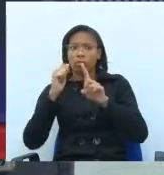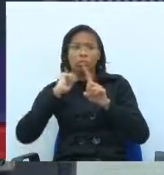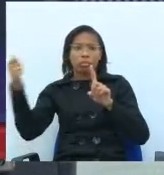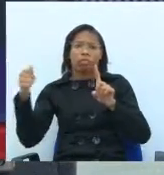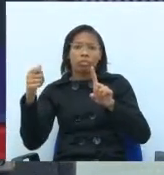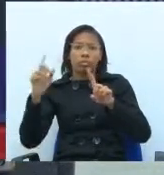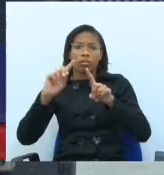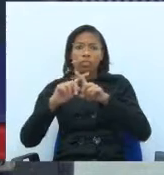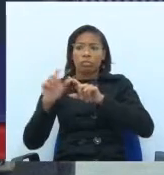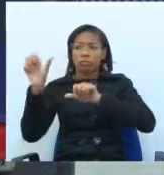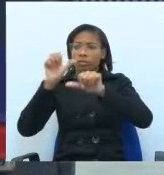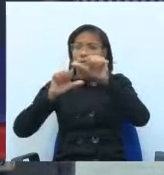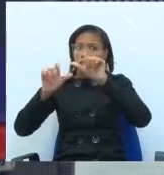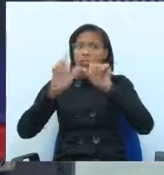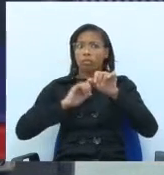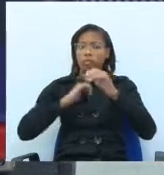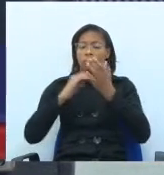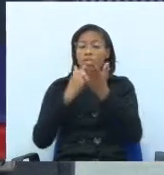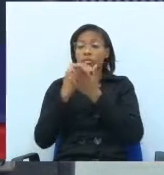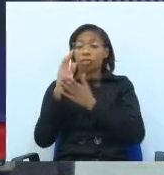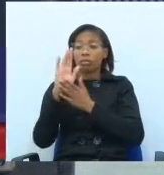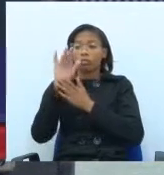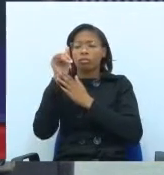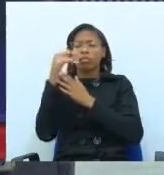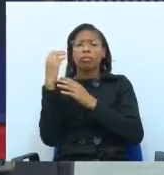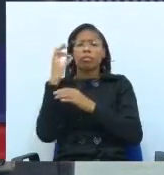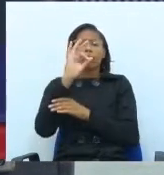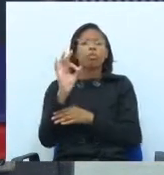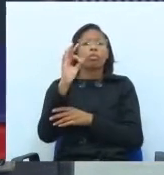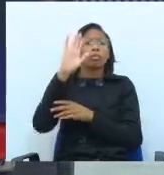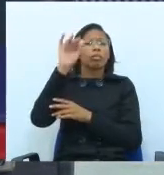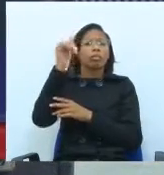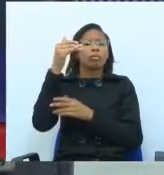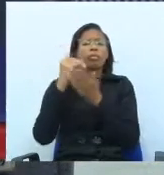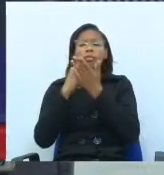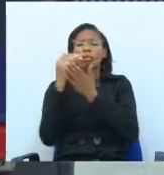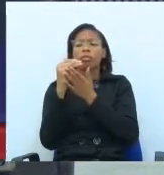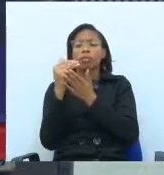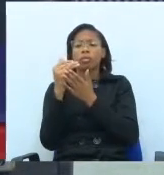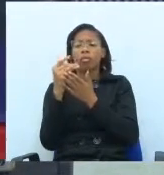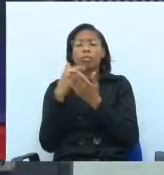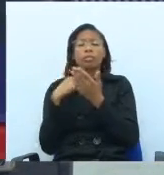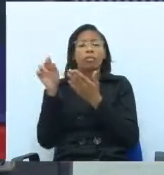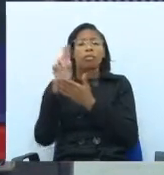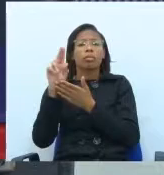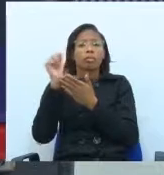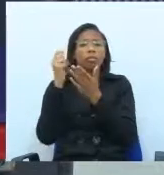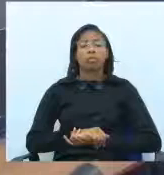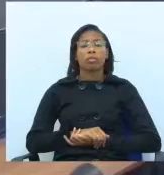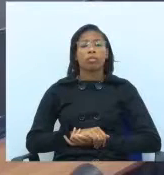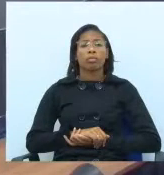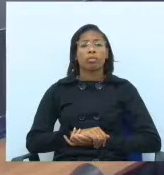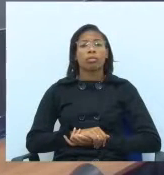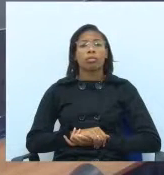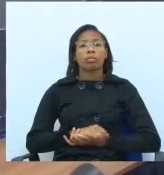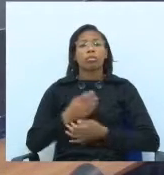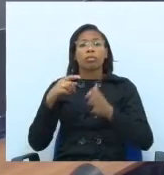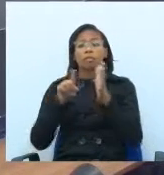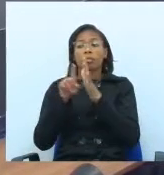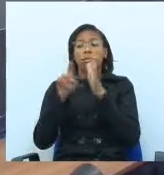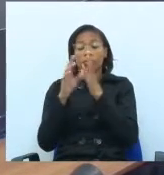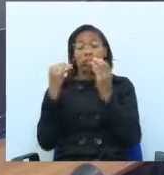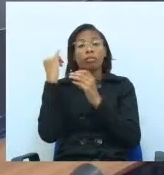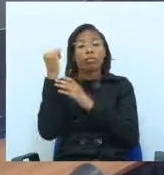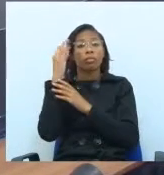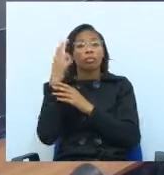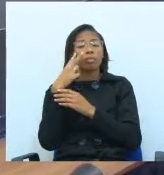Com o reajuste agora, qual é o índice, onde nós vamos chegar, qual é o índice de gasto com a folha de pagamento? Essa pergunta é importante,